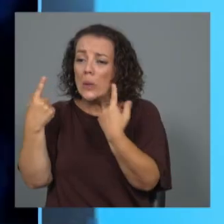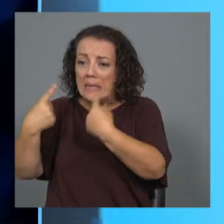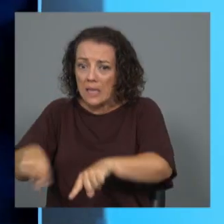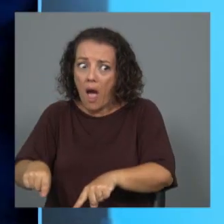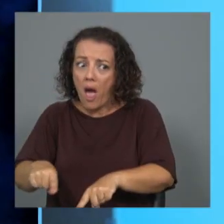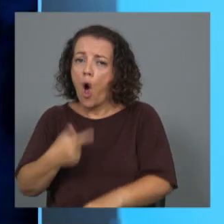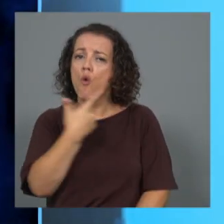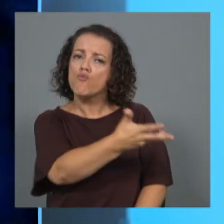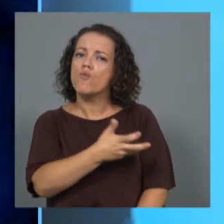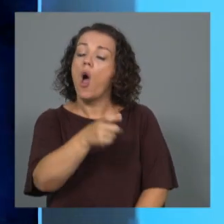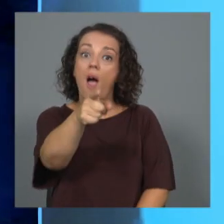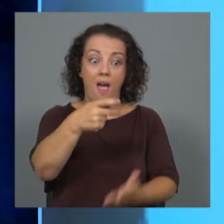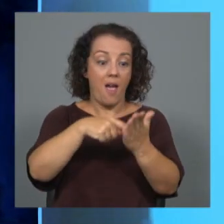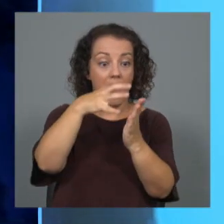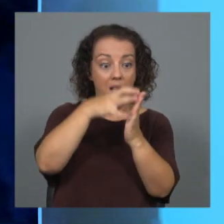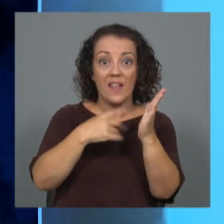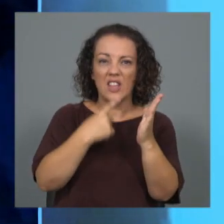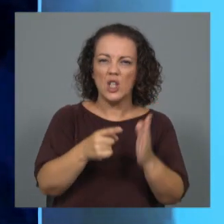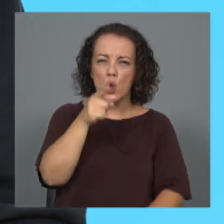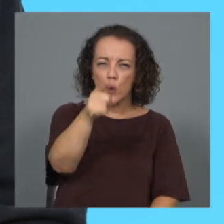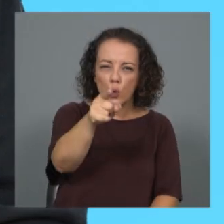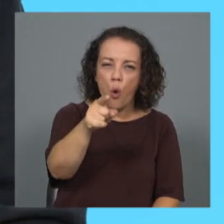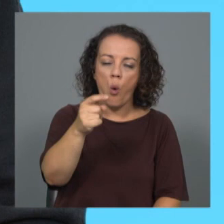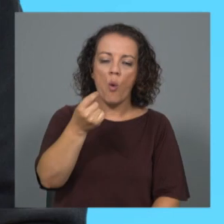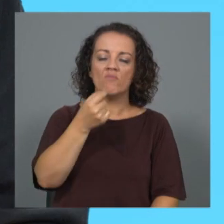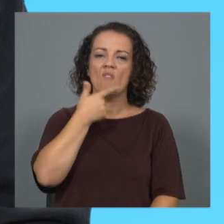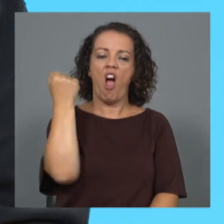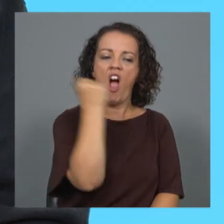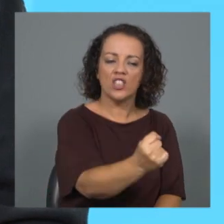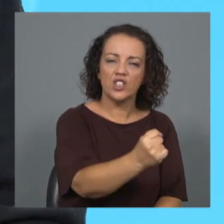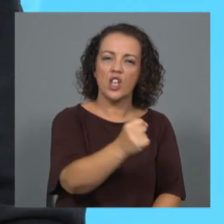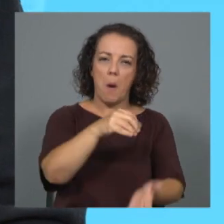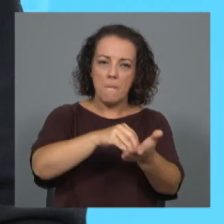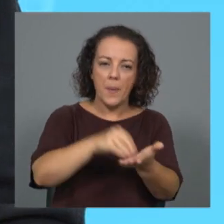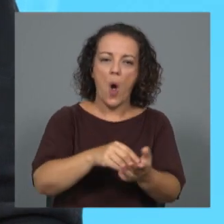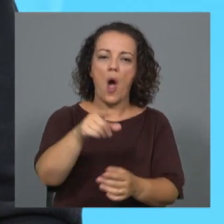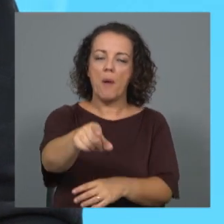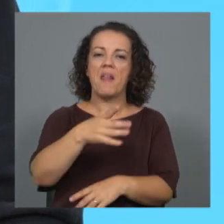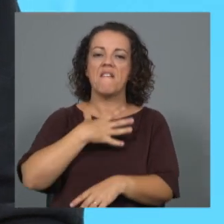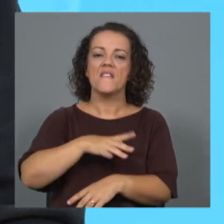bem, vós que espezinhais o pobre e quereis eliminar os humildes.